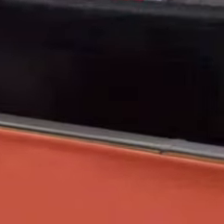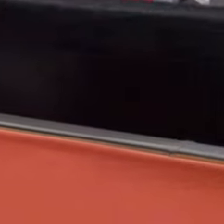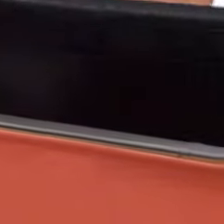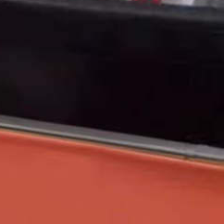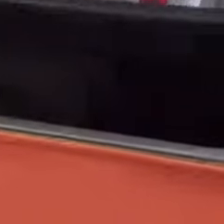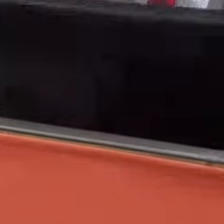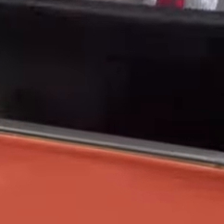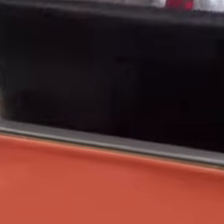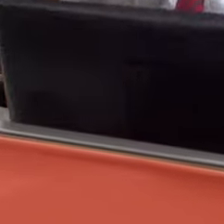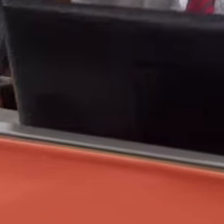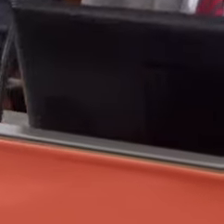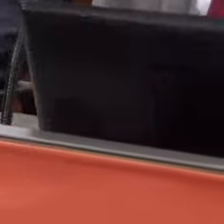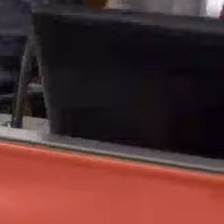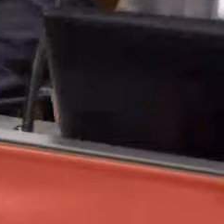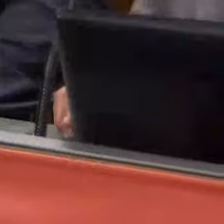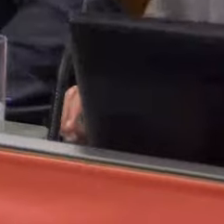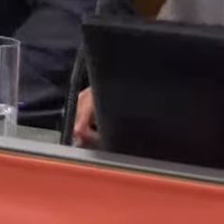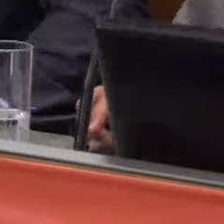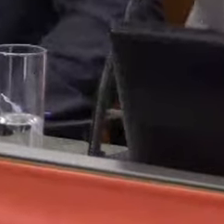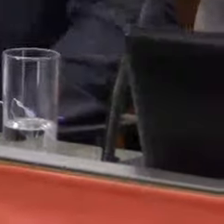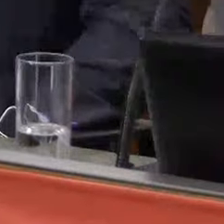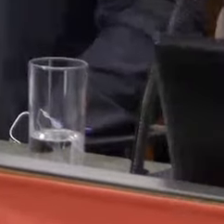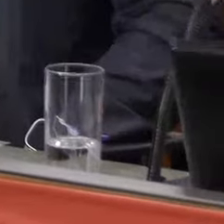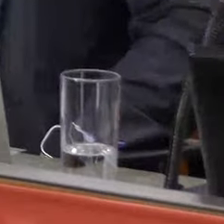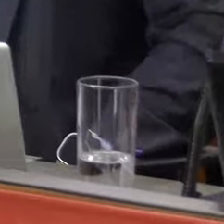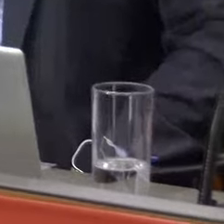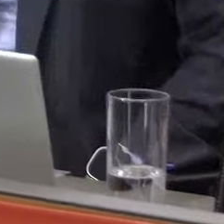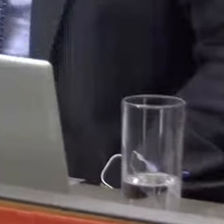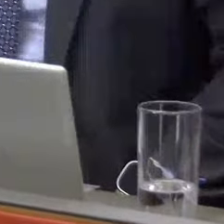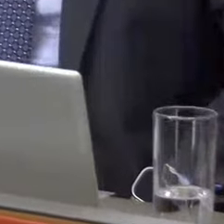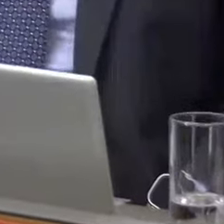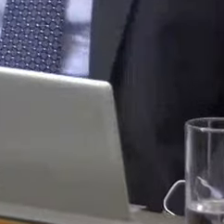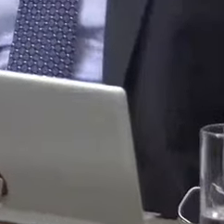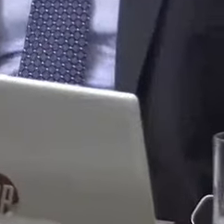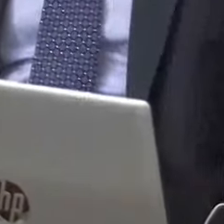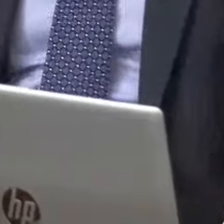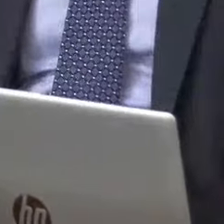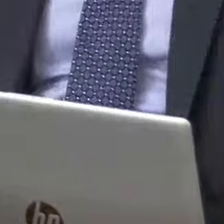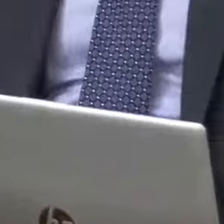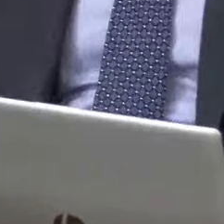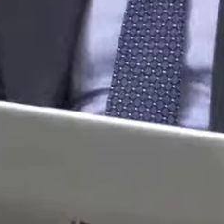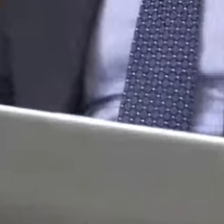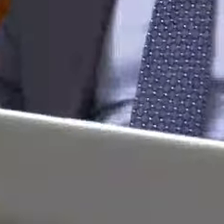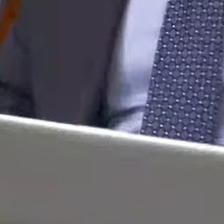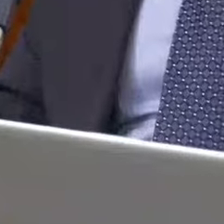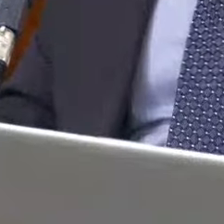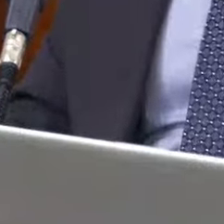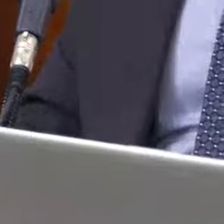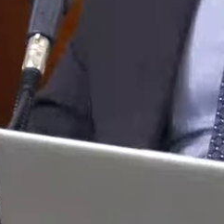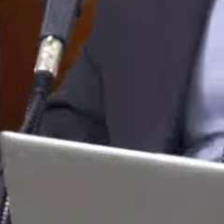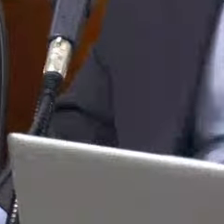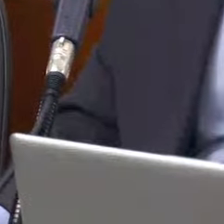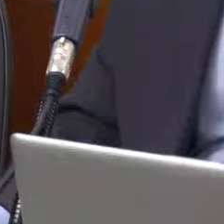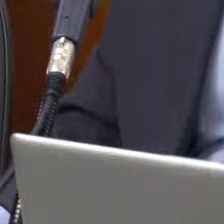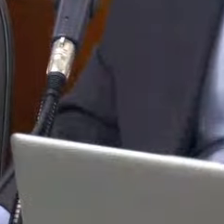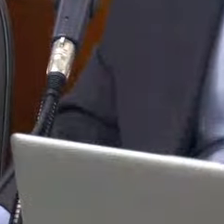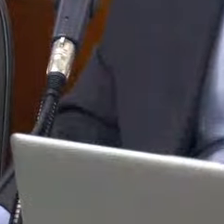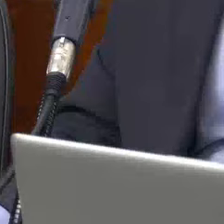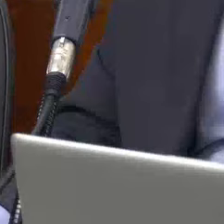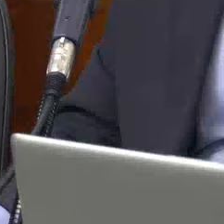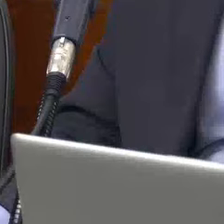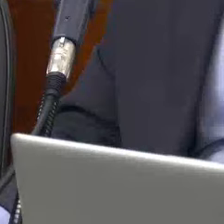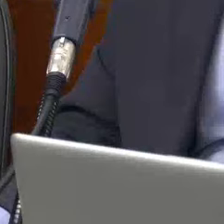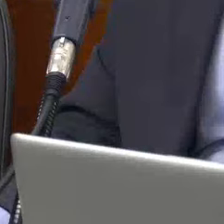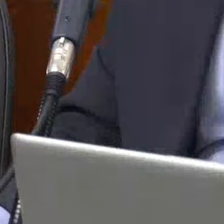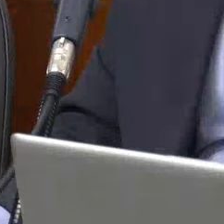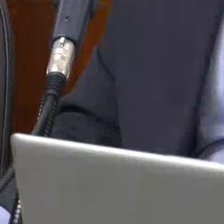aos operadores nesse projeto a gente tem um uma constante interlocução junto com todos os operadores para ofertar eh os novos Destinos do